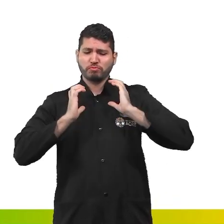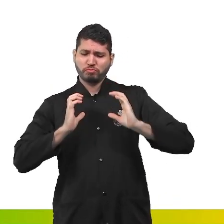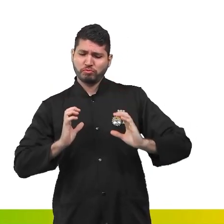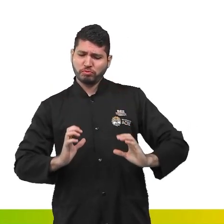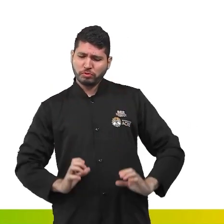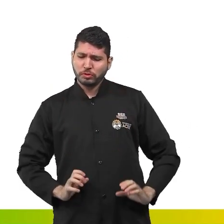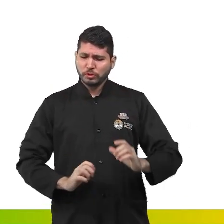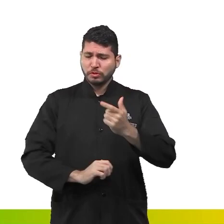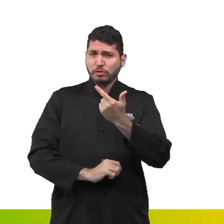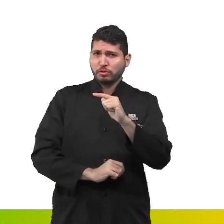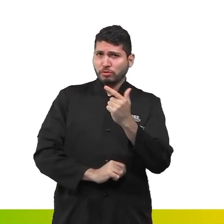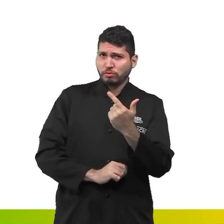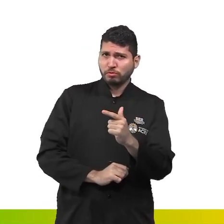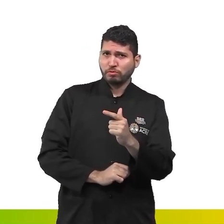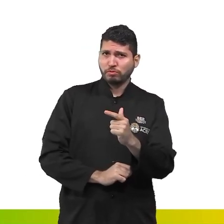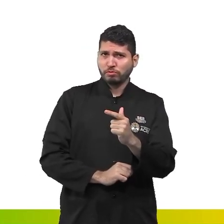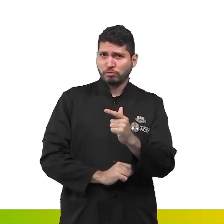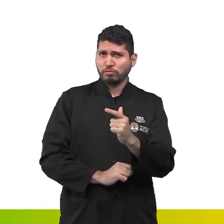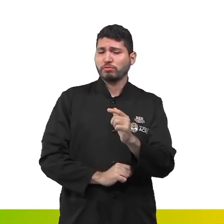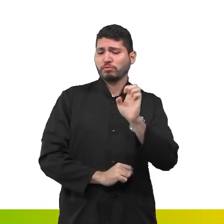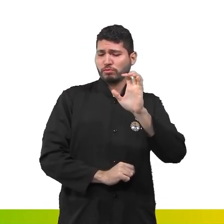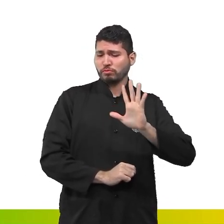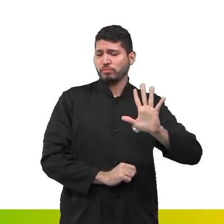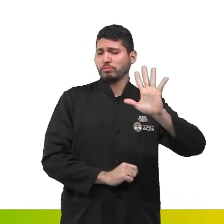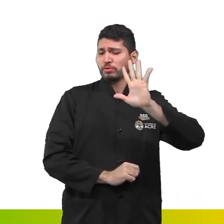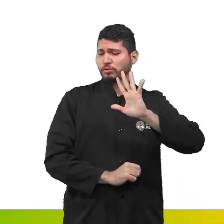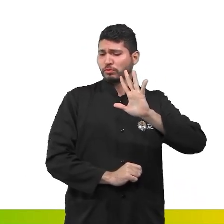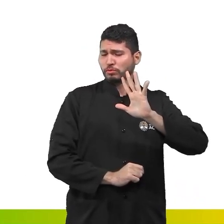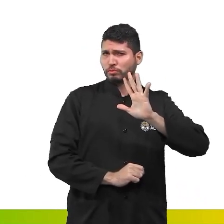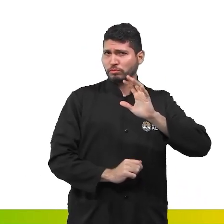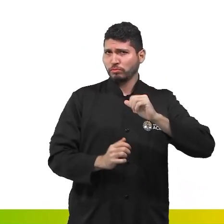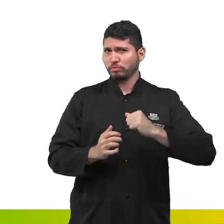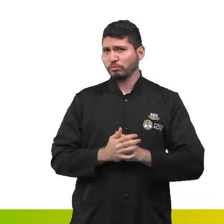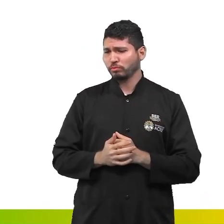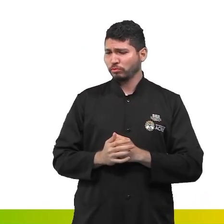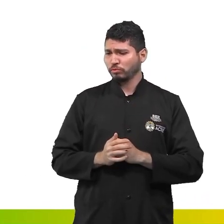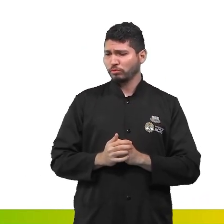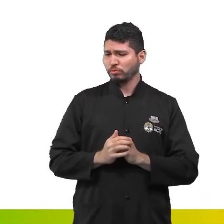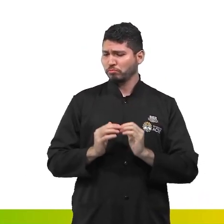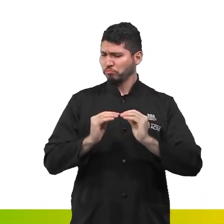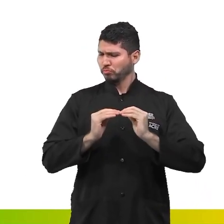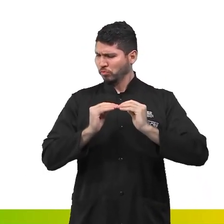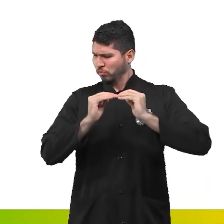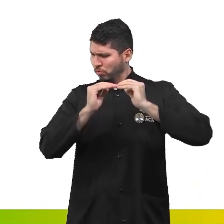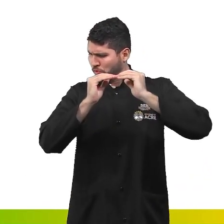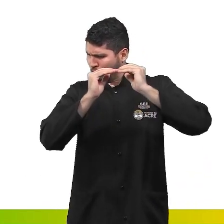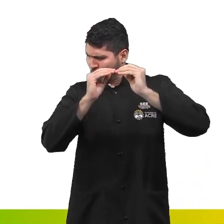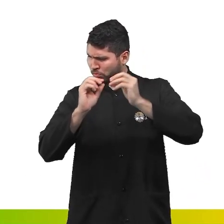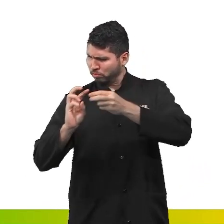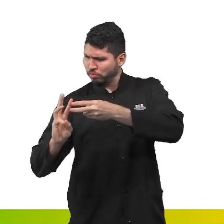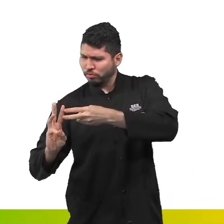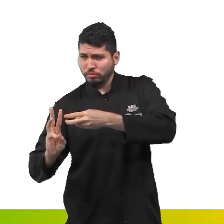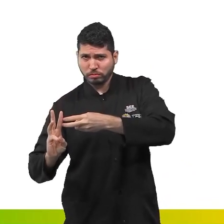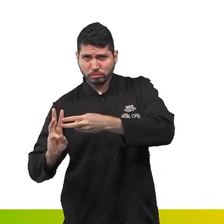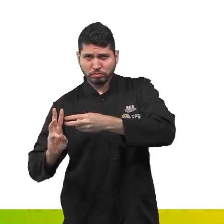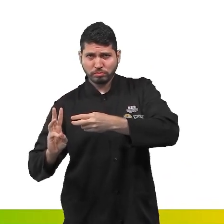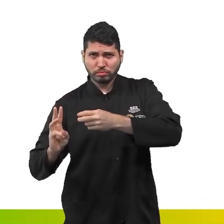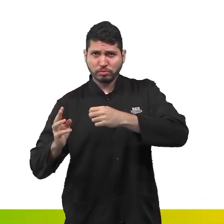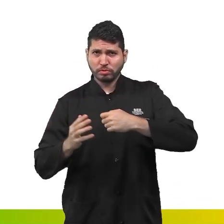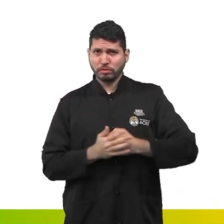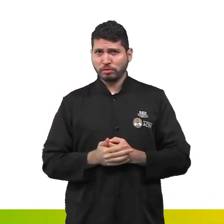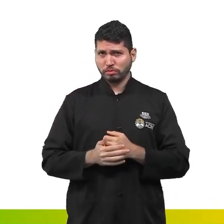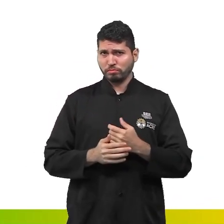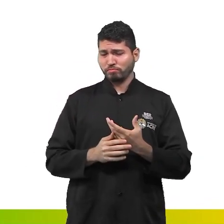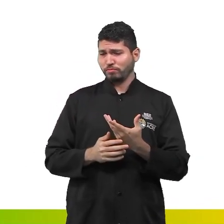desrespeito pelos povos indígenas, questionando a ideia de que eles eram inferiores. E aí